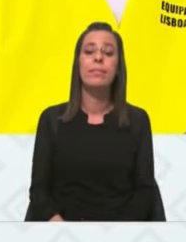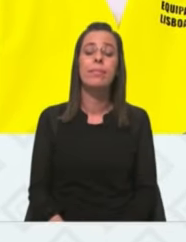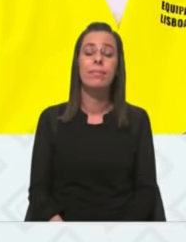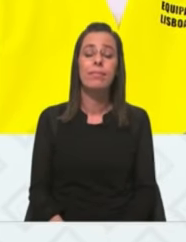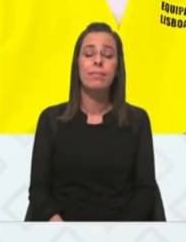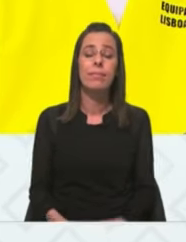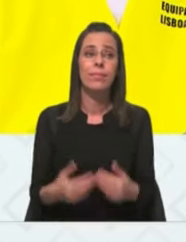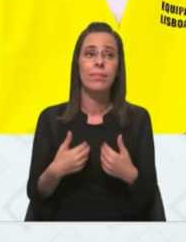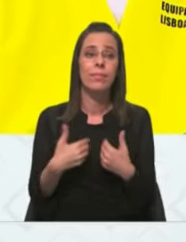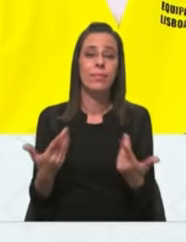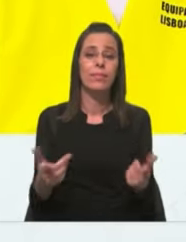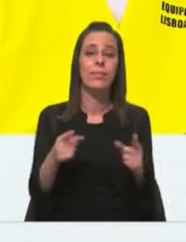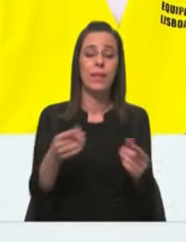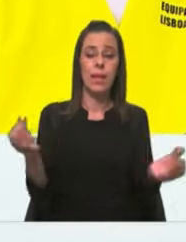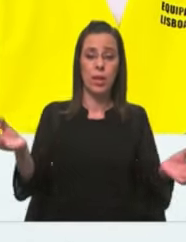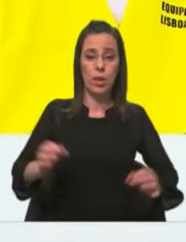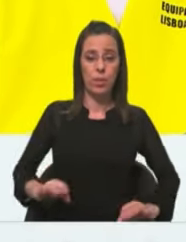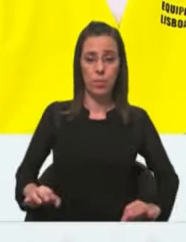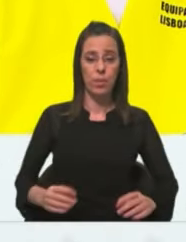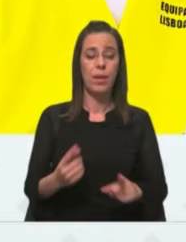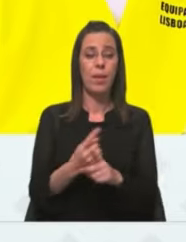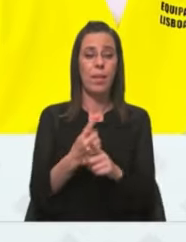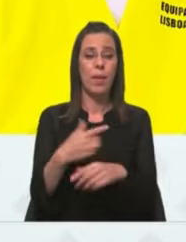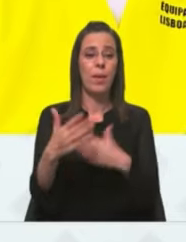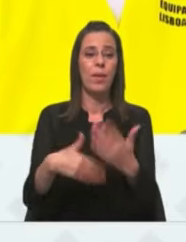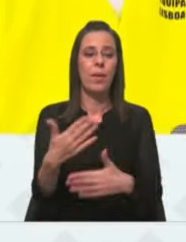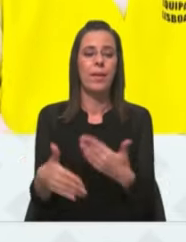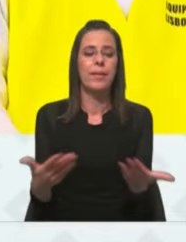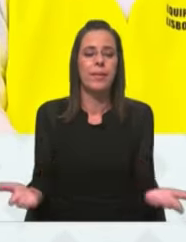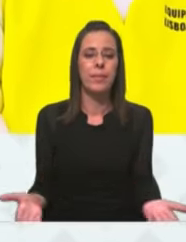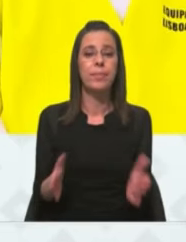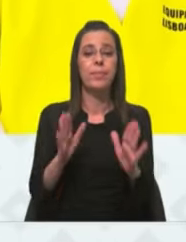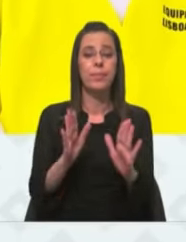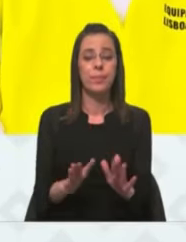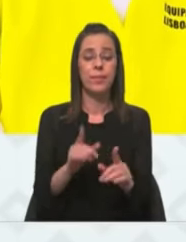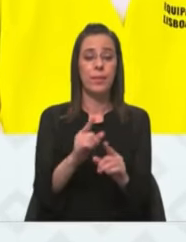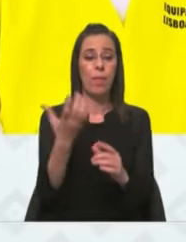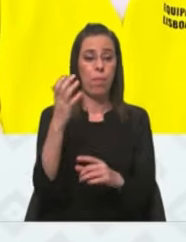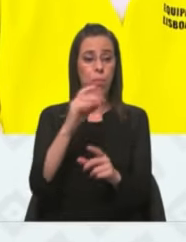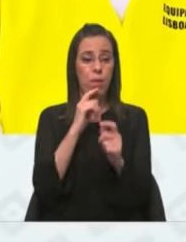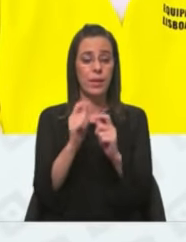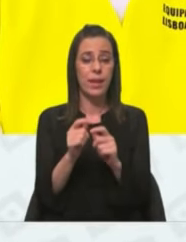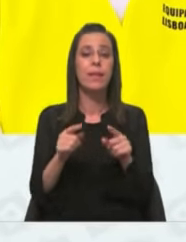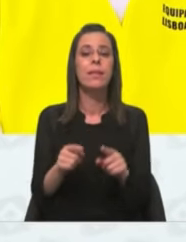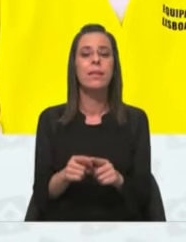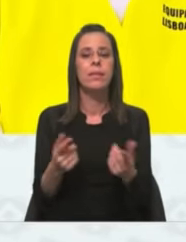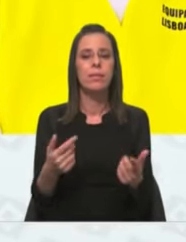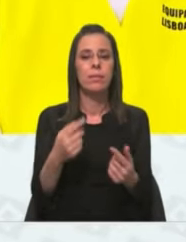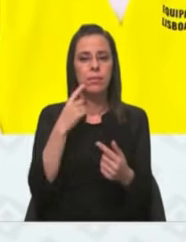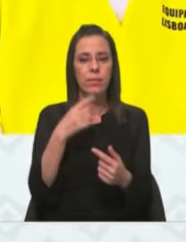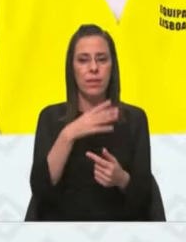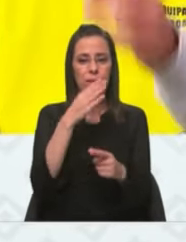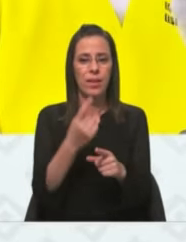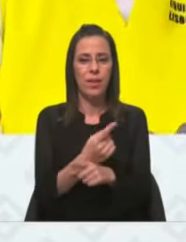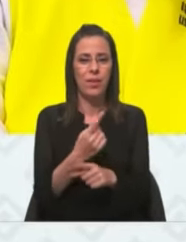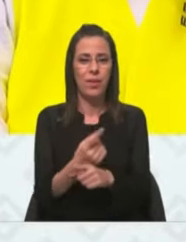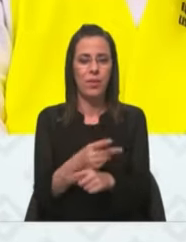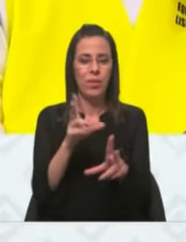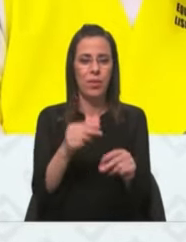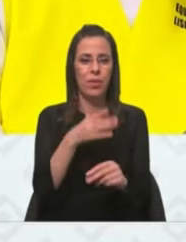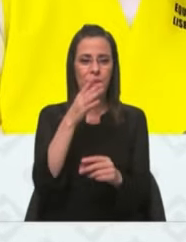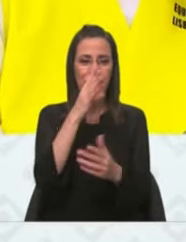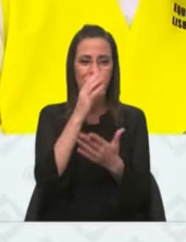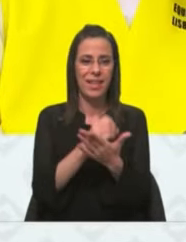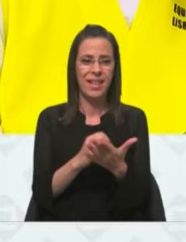ainda que eu acho que tu estejas preparado já para grandes voos. Sobre o teu podcast, dei por mim a contar coisas que nunca tinha